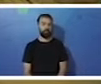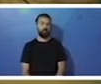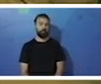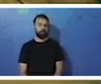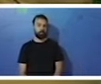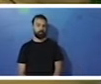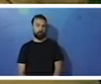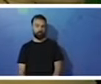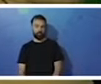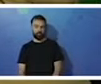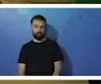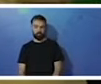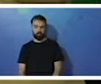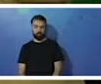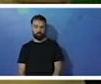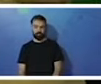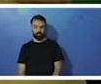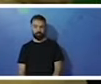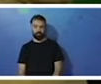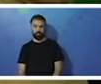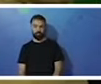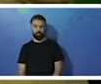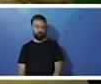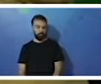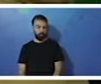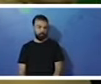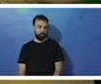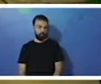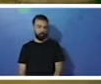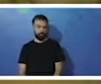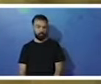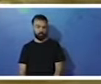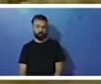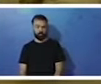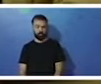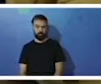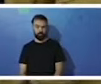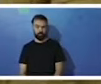sobre do que ficar faltando na divisão, tá?